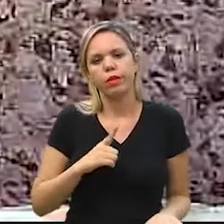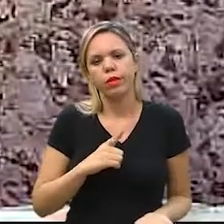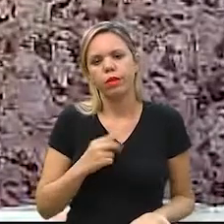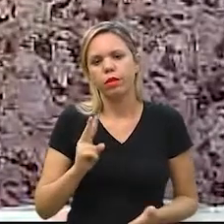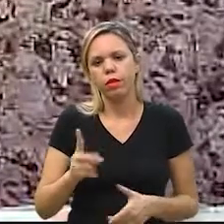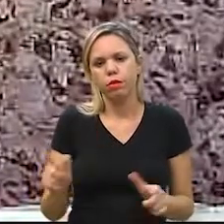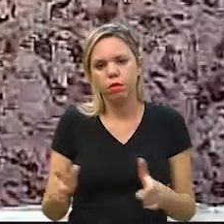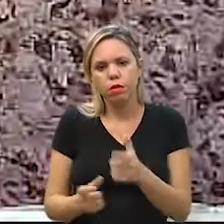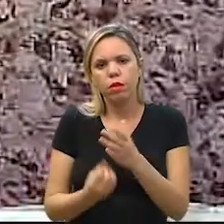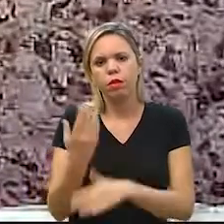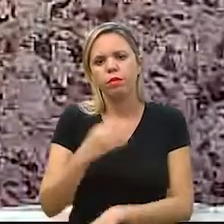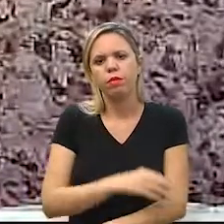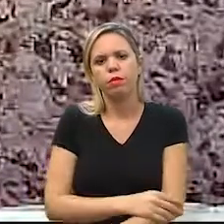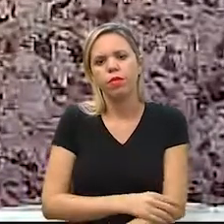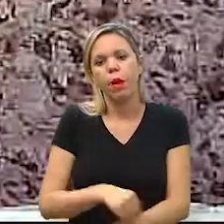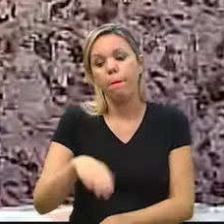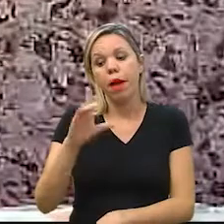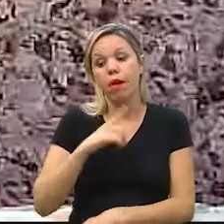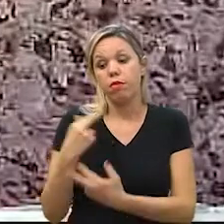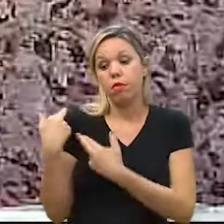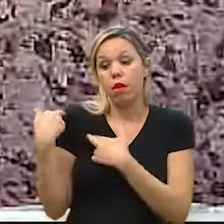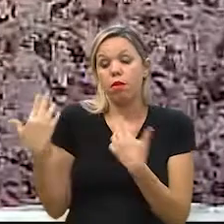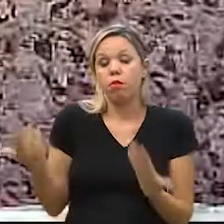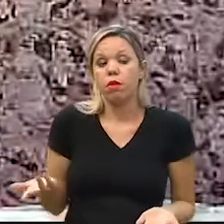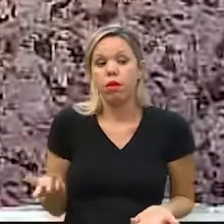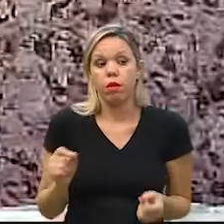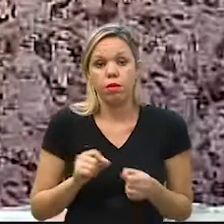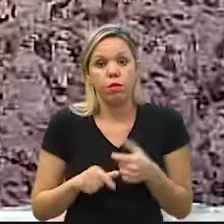vez mais atribuições ou